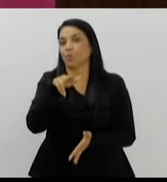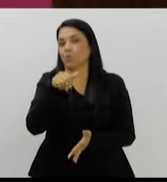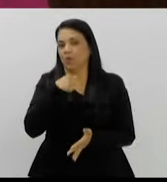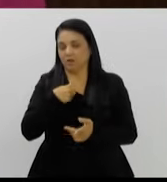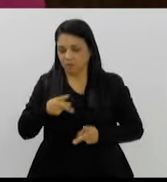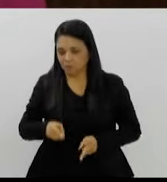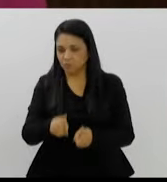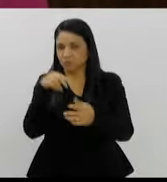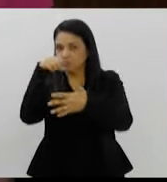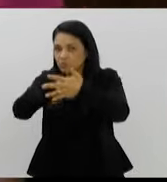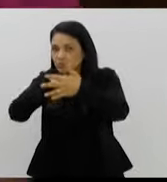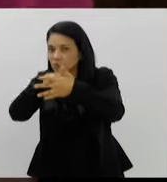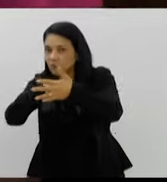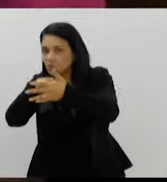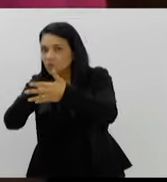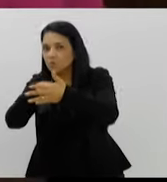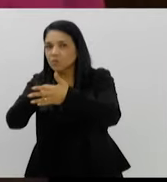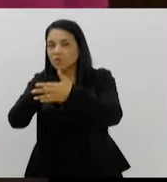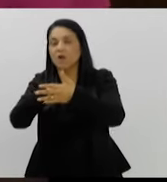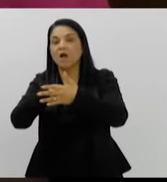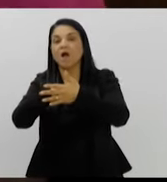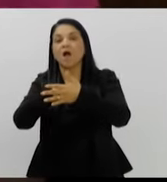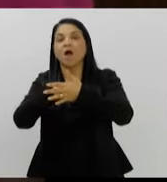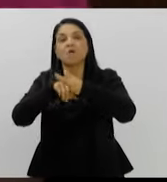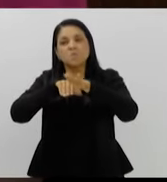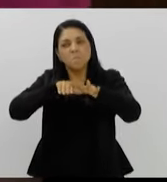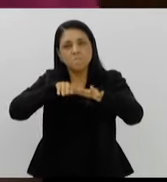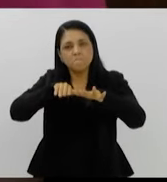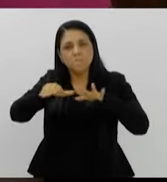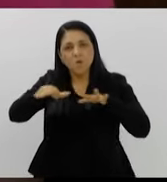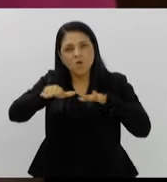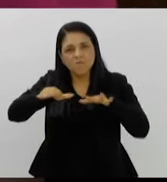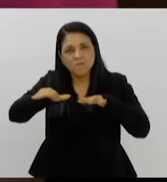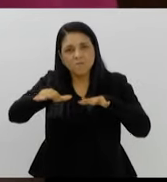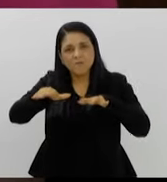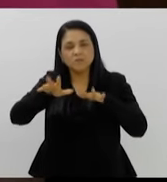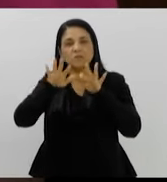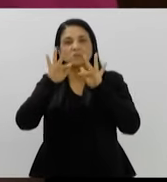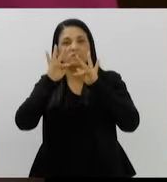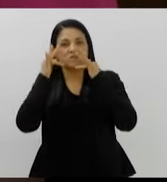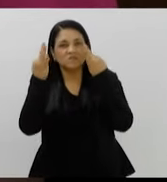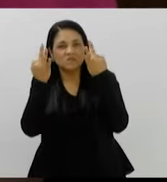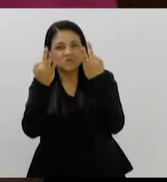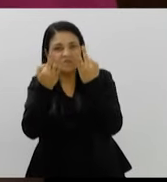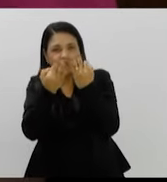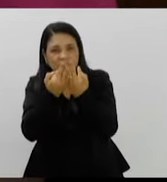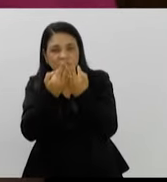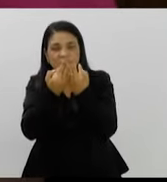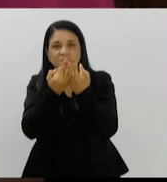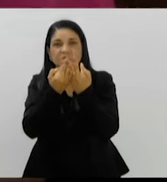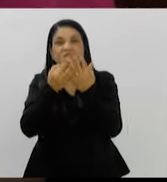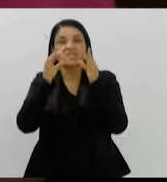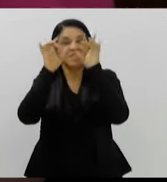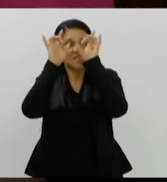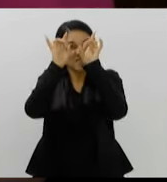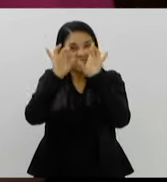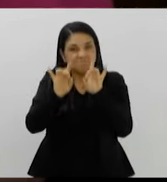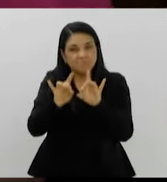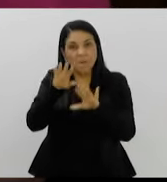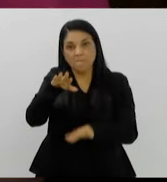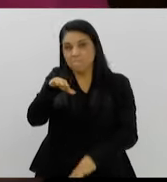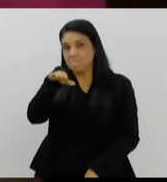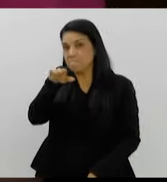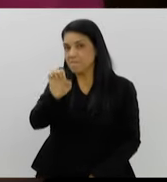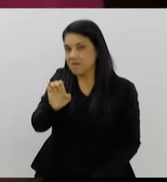na luta eu acho que a mobilização das das famílias em especial ai das Mães